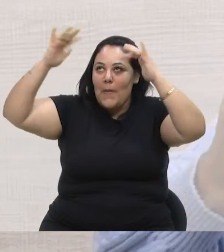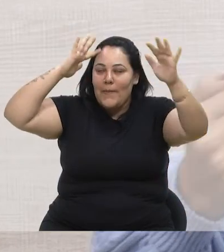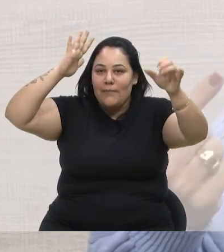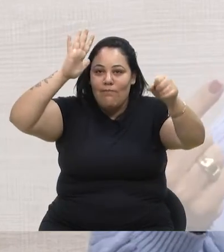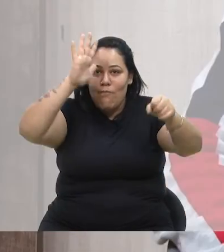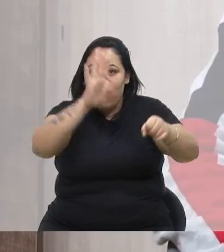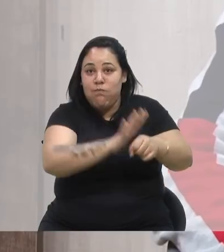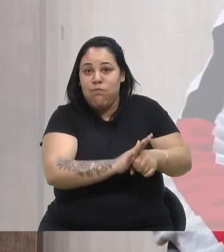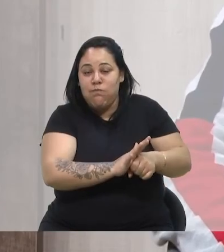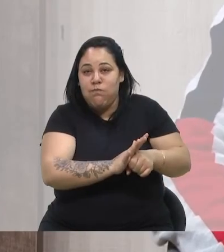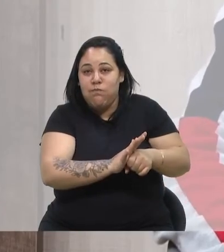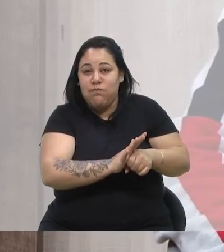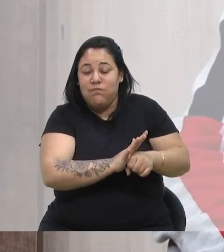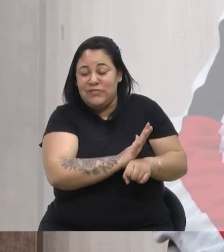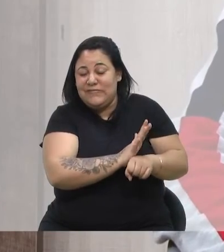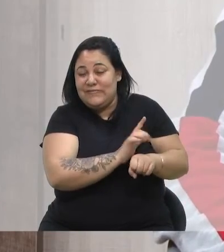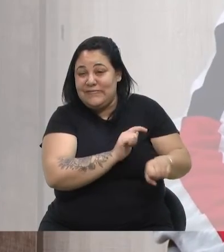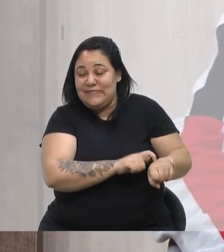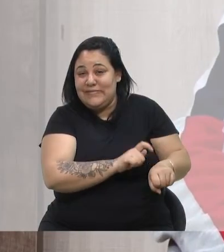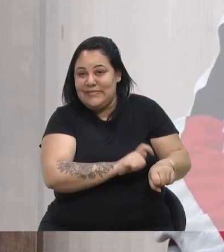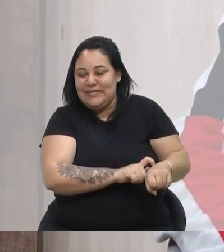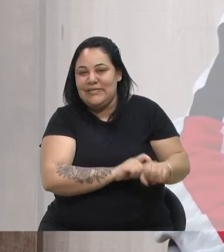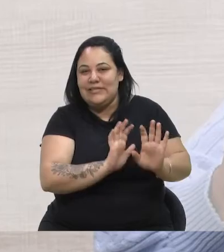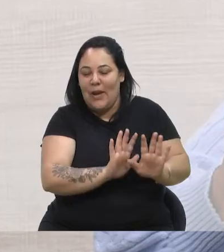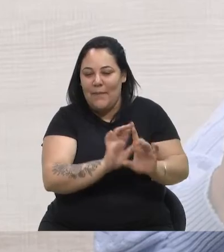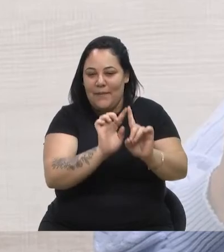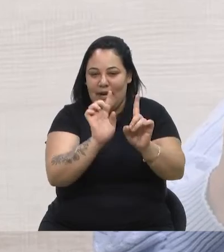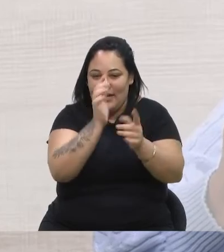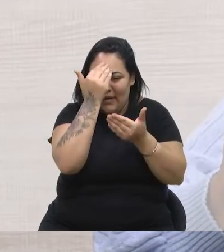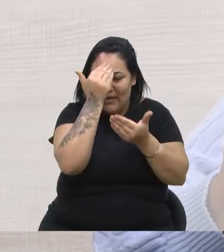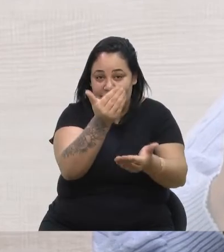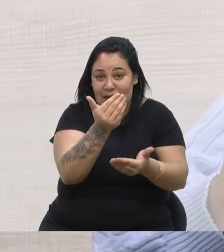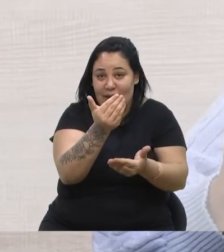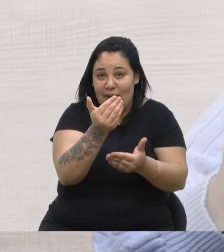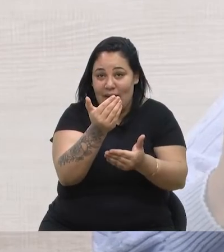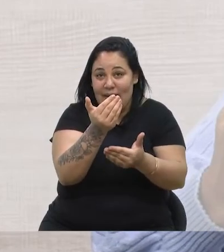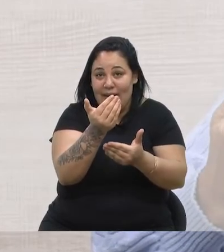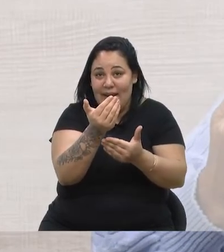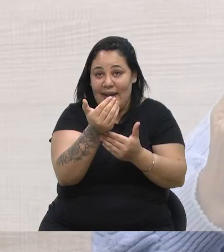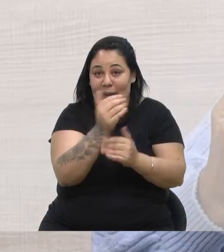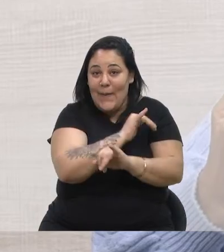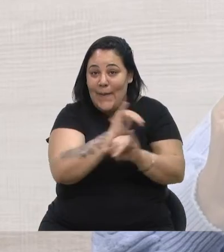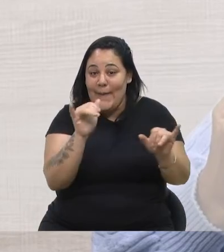criando... Empatia. E os pais, é um momento de